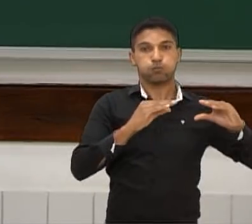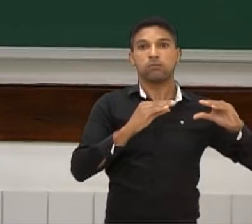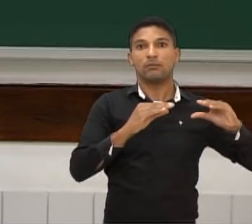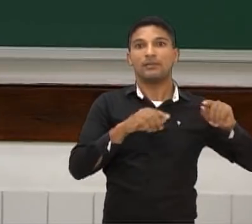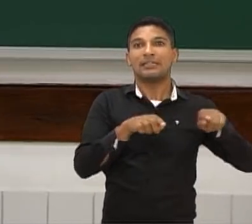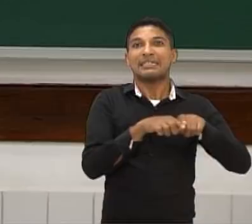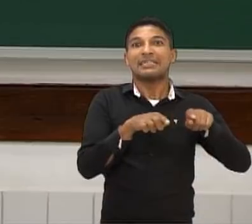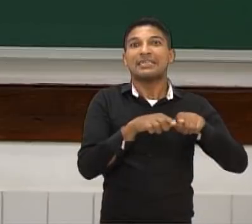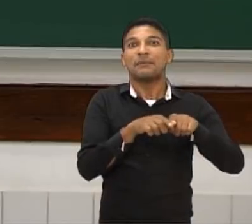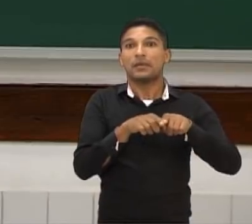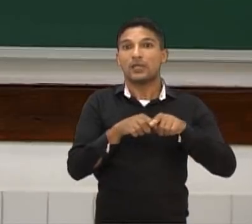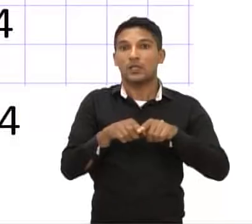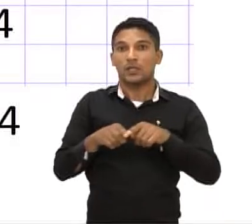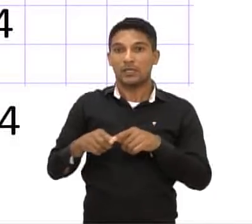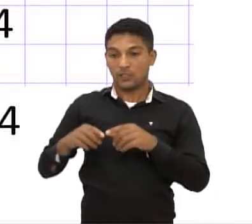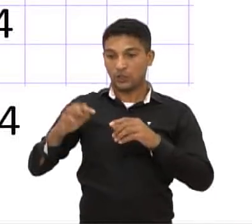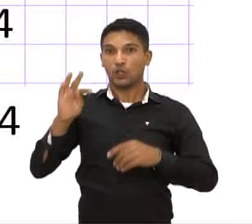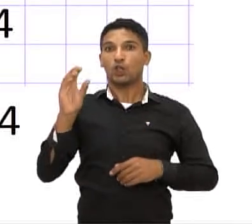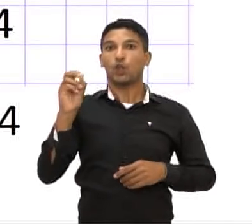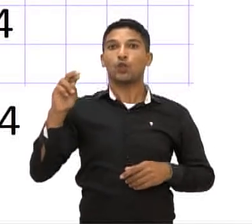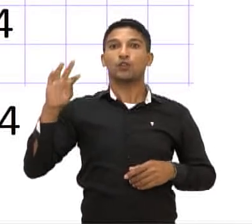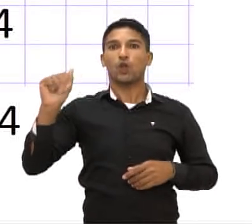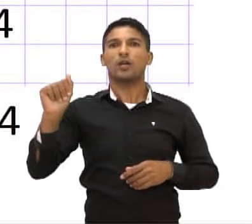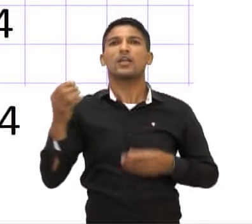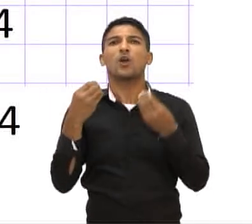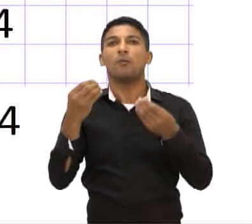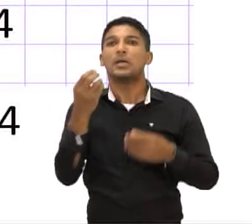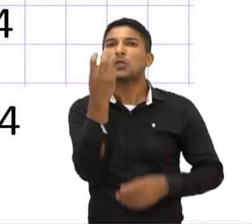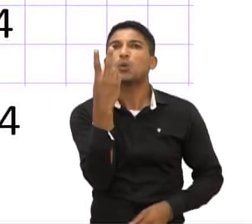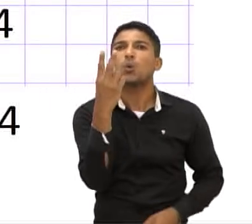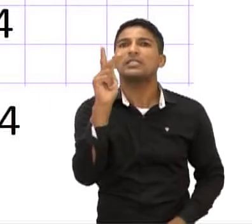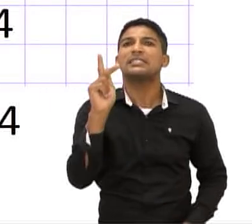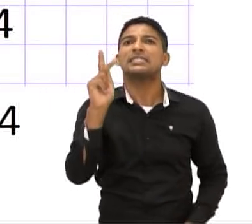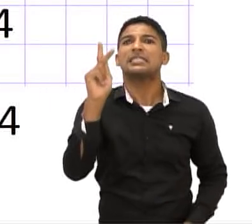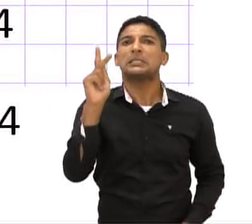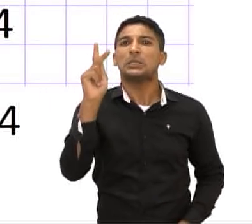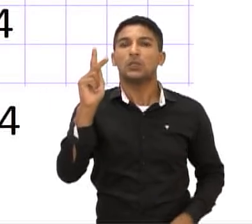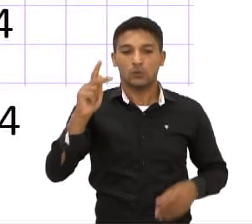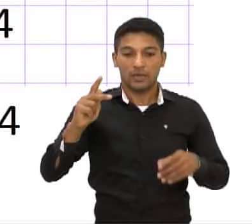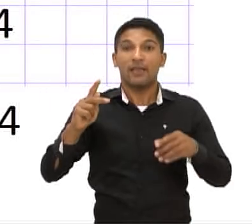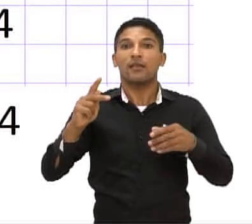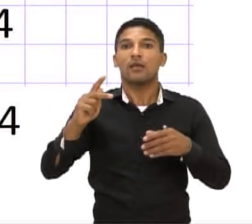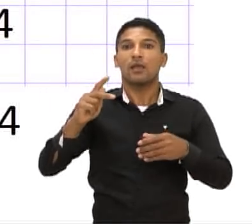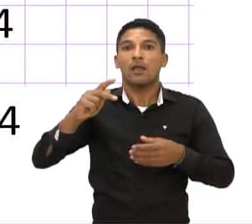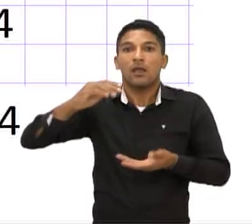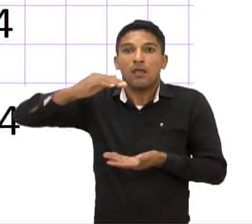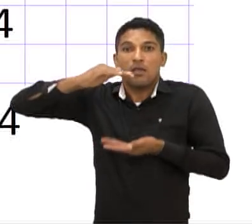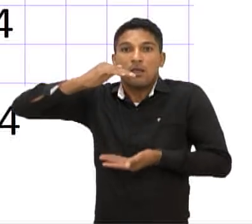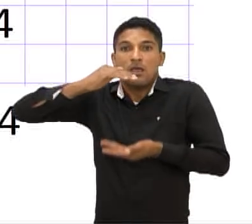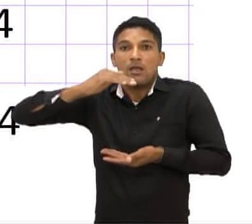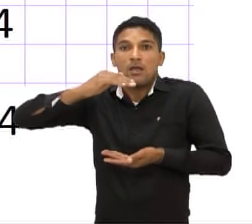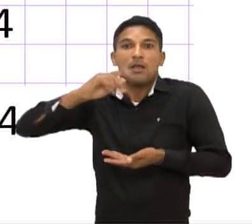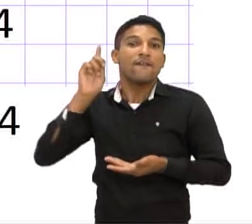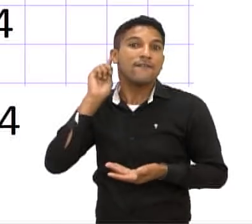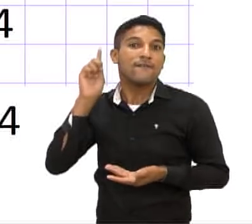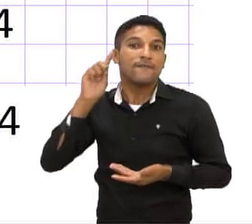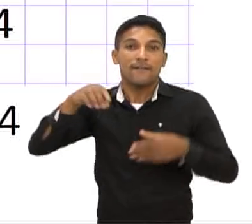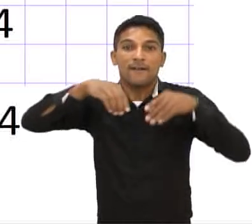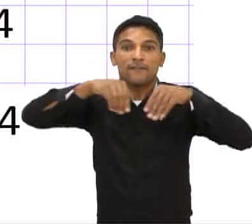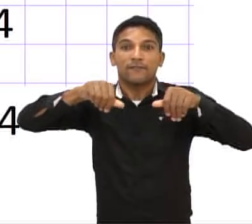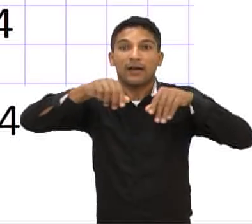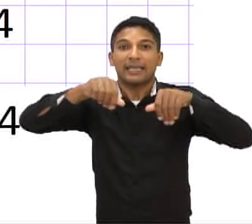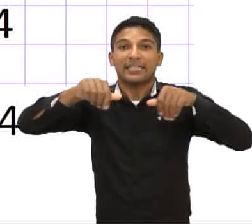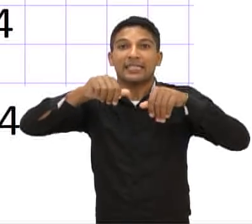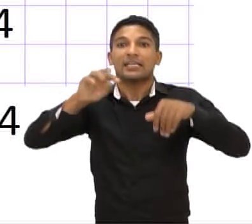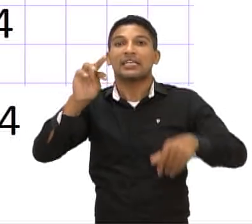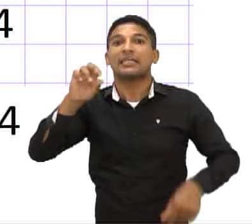verificar? Então, a professora colocou para vocês aqui a resolução. Então, percebam. Primeiro, ela precisava do quê? De 1,5 kg para fazer os